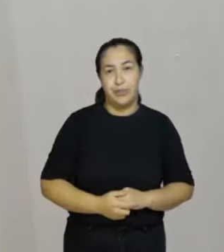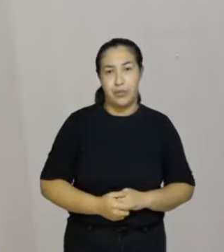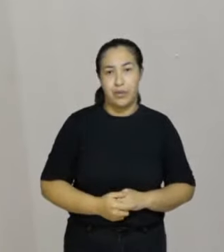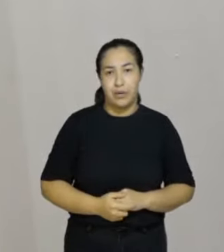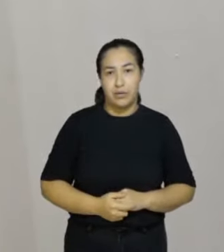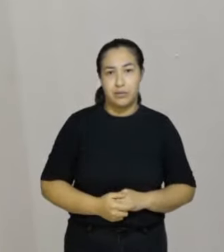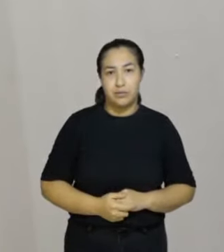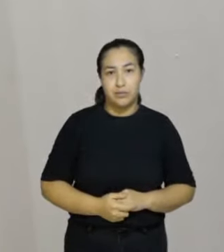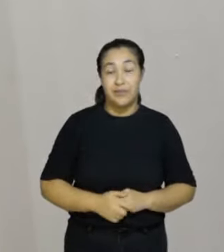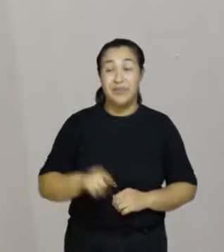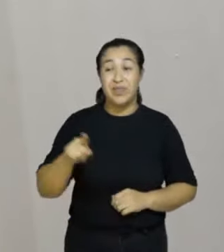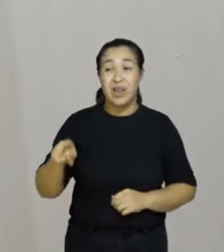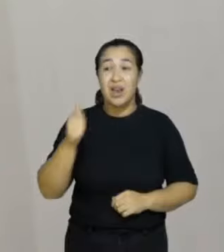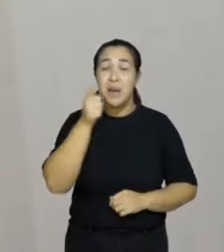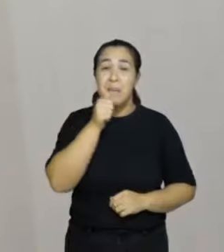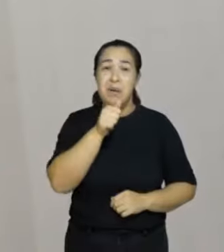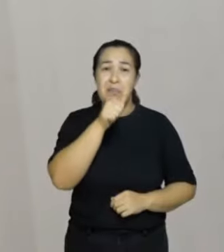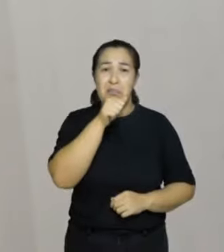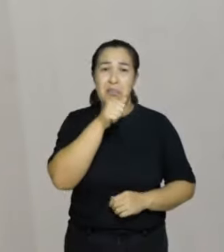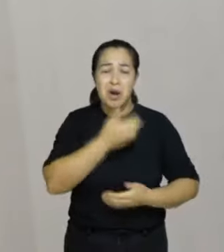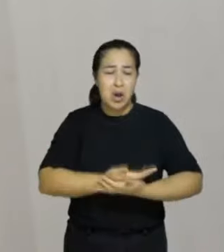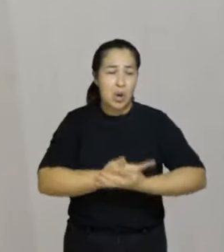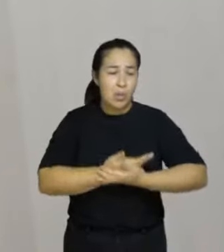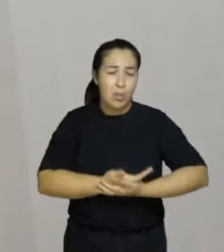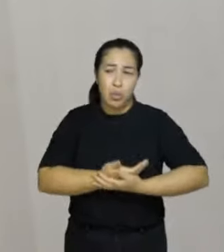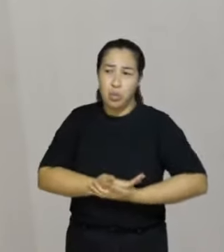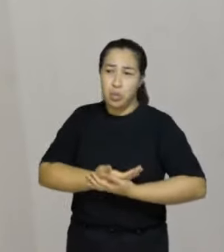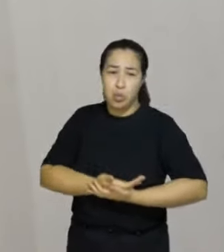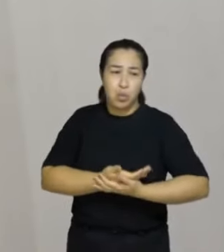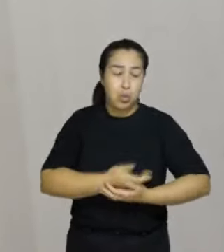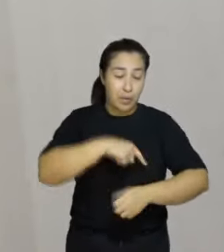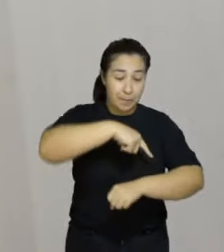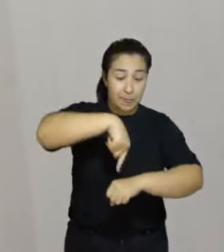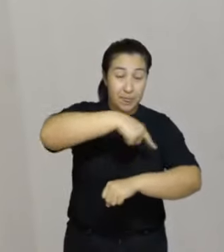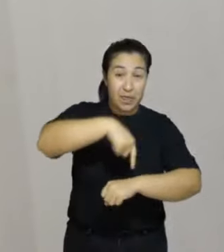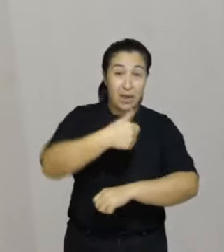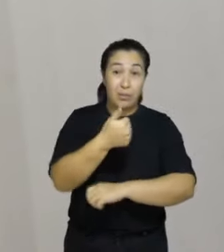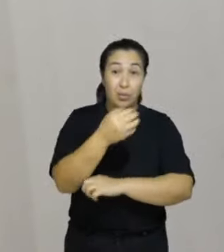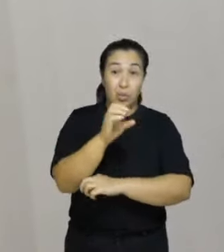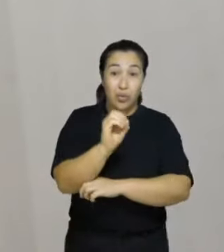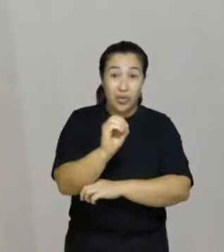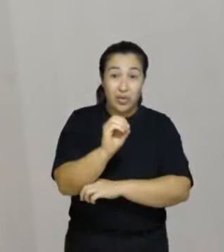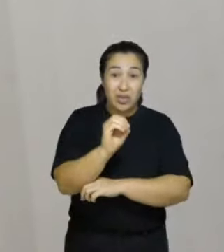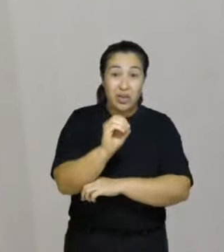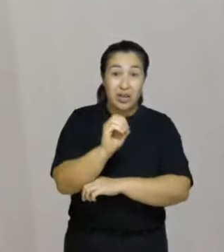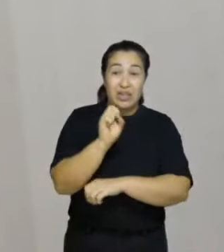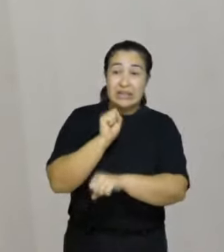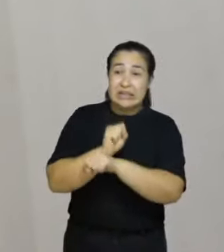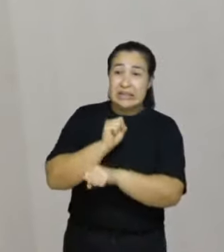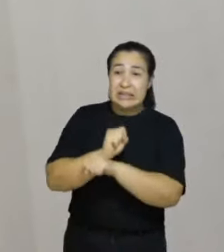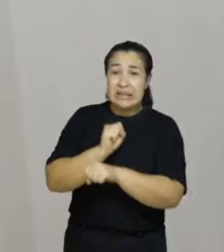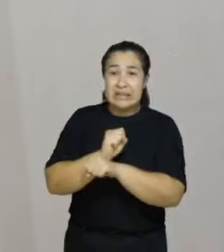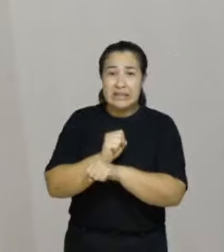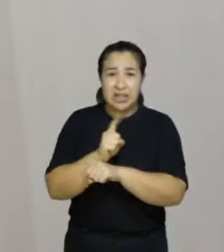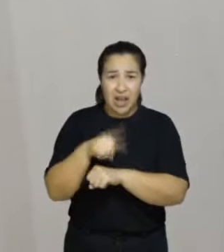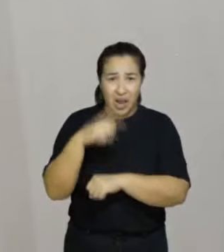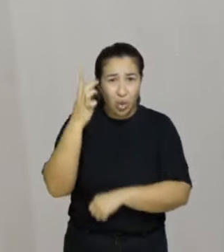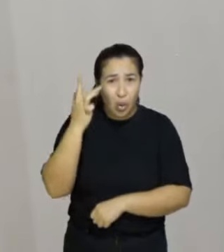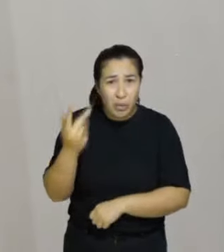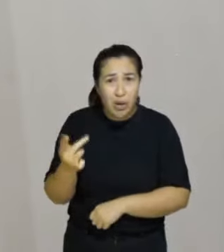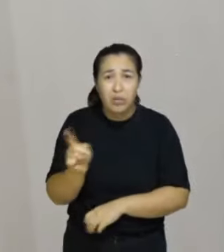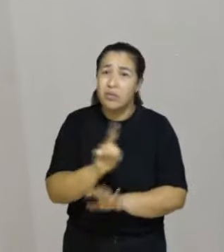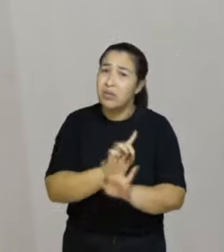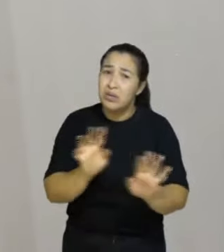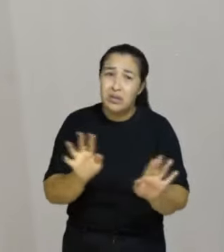uma mãe ficar com um bebê no colo 10 horas esperando o atendimento. É preciso priorizar o atendimento